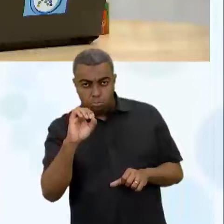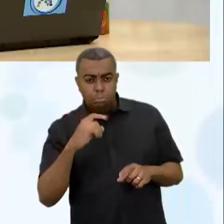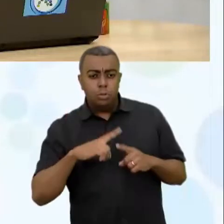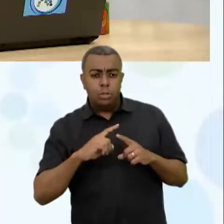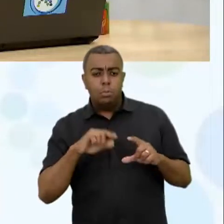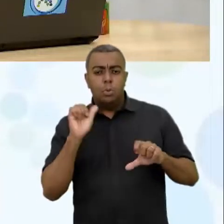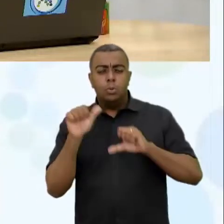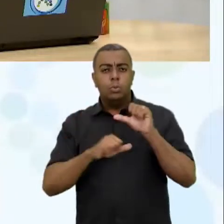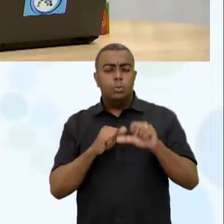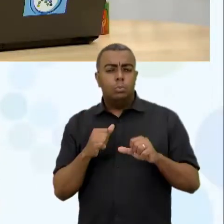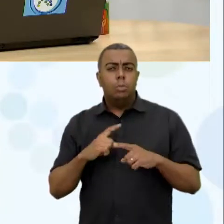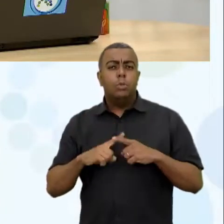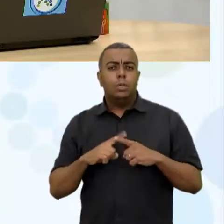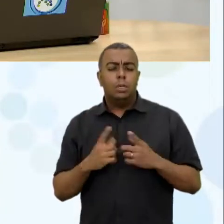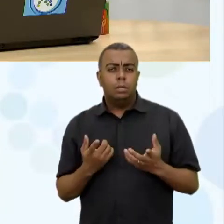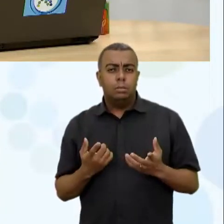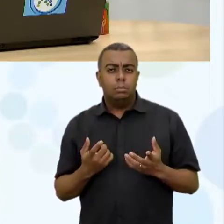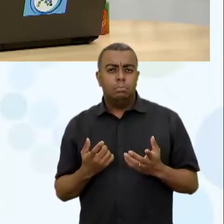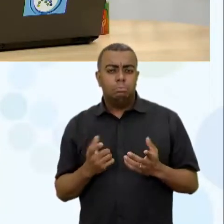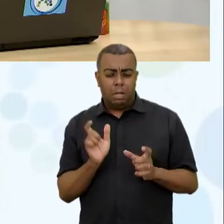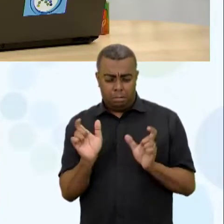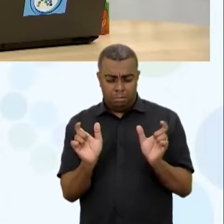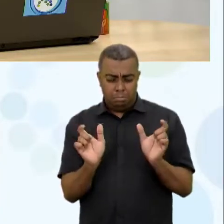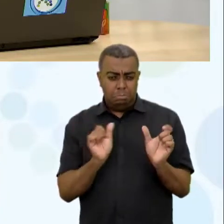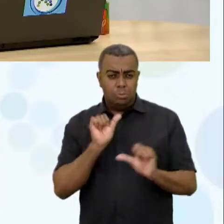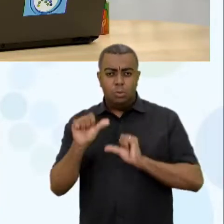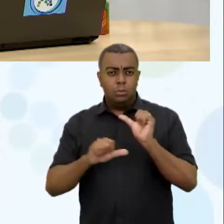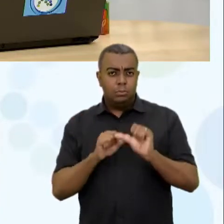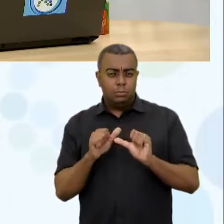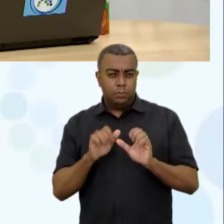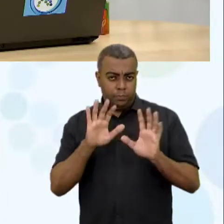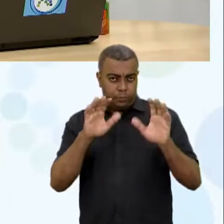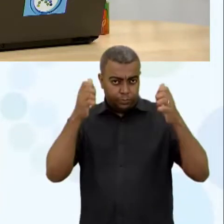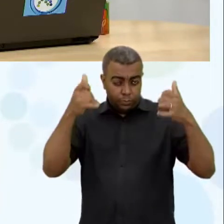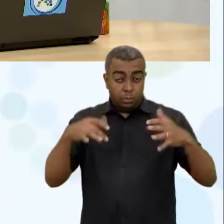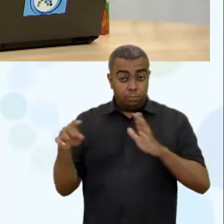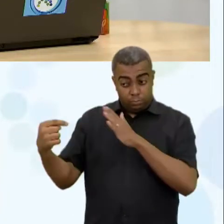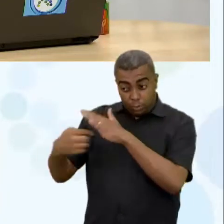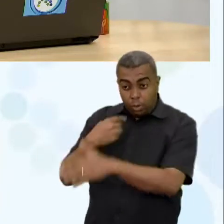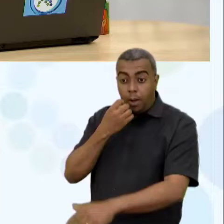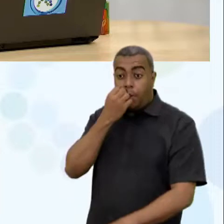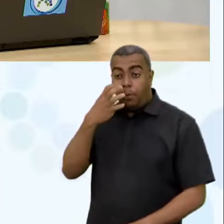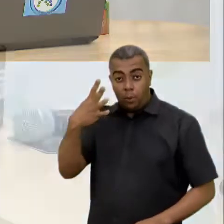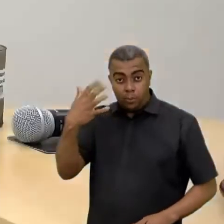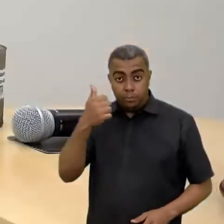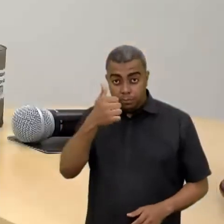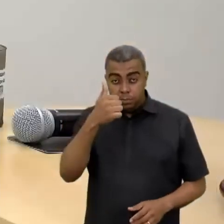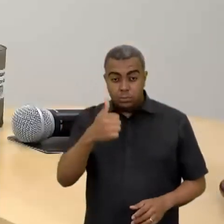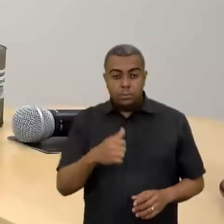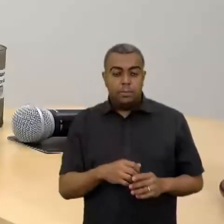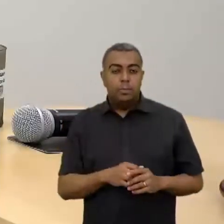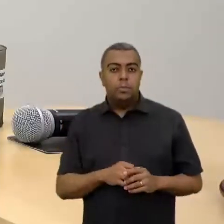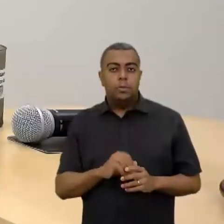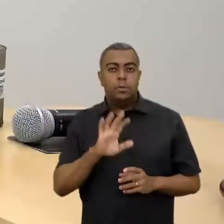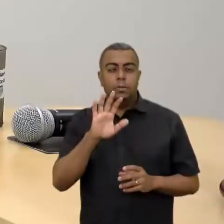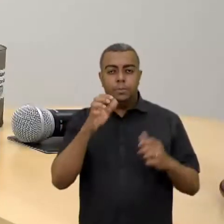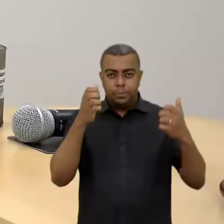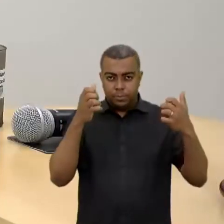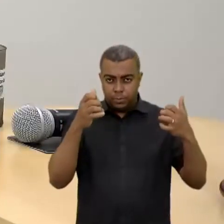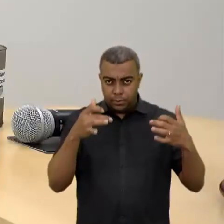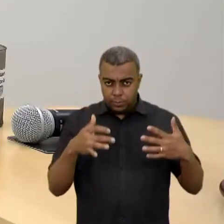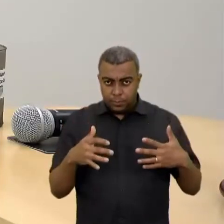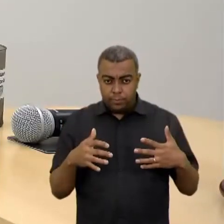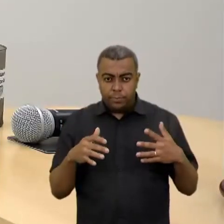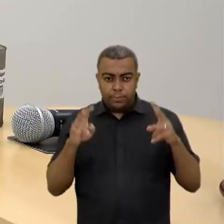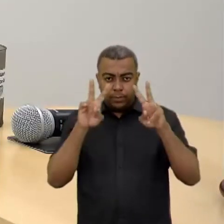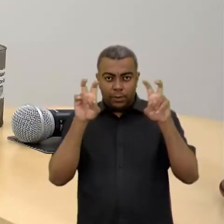Por que a gente não fala mais escravos? Por que a gente não fala mais? Então, é uma pergunta muito boa essa daí, porque, assim, primeiro falando de questão